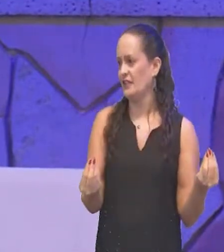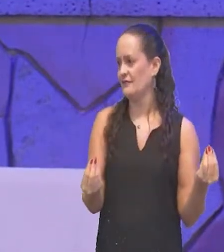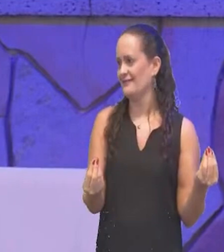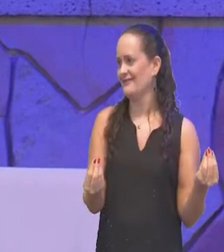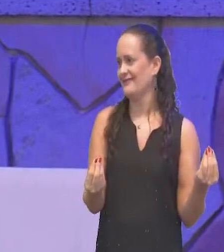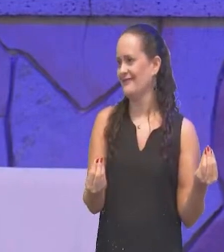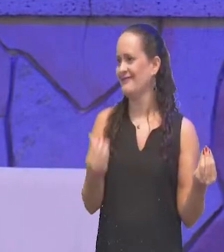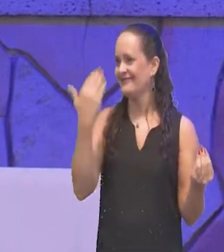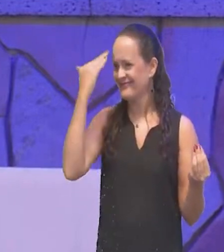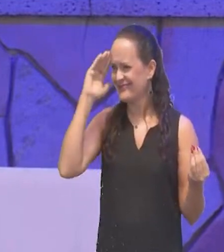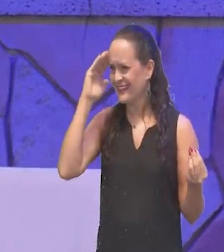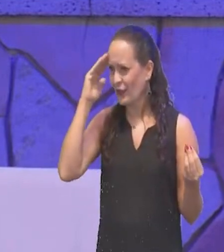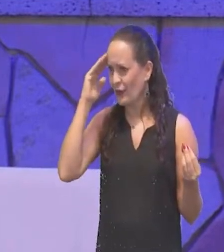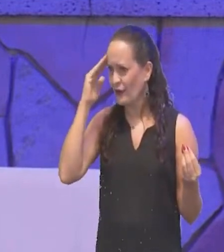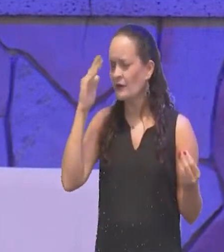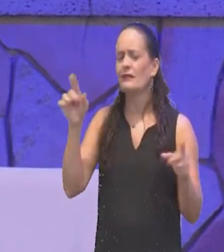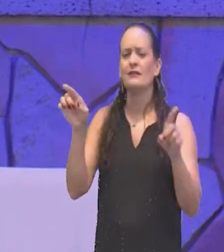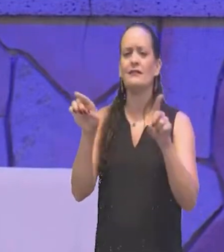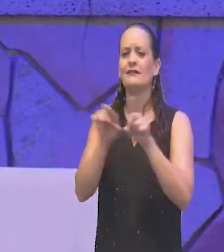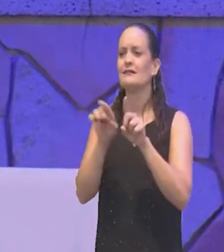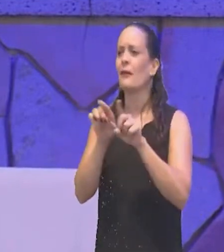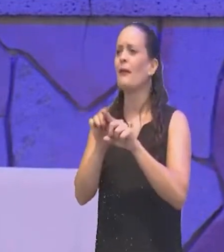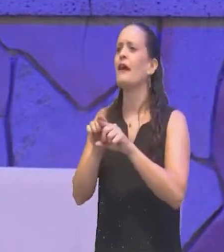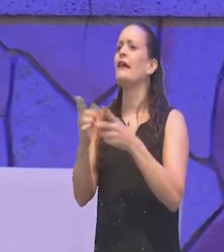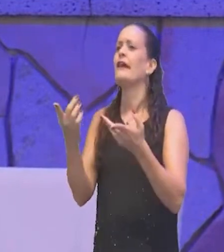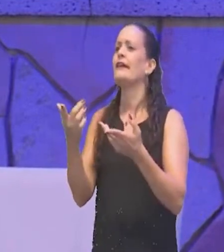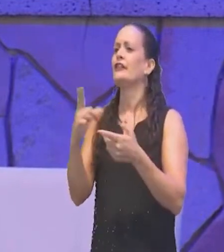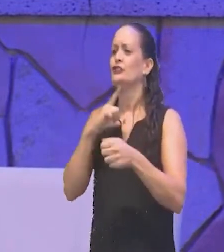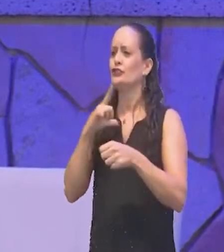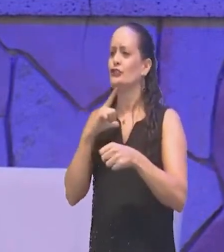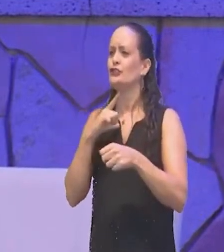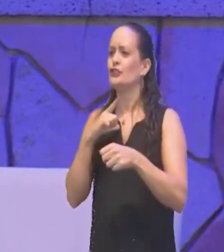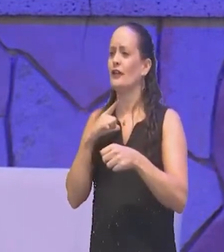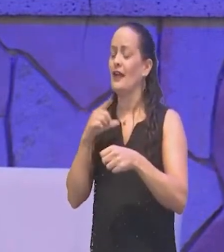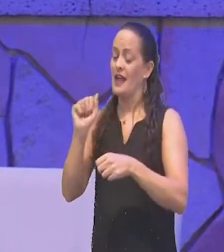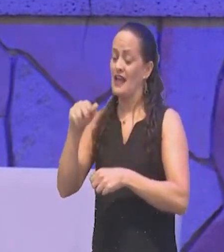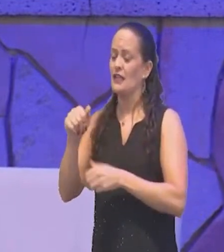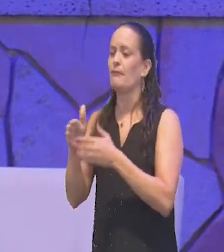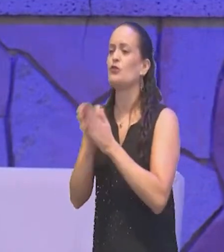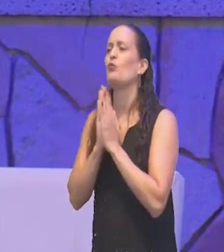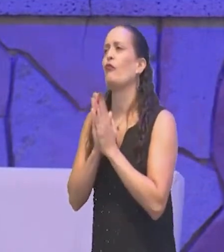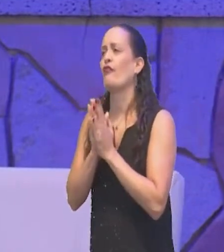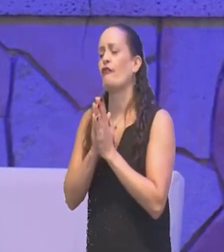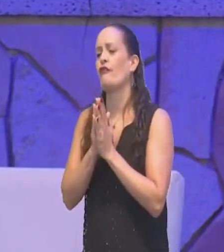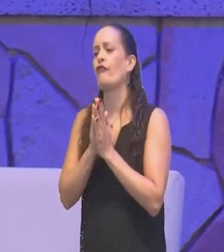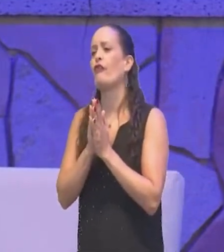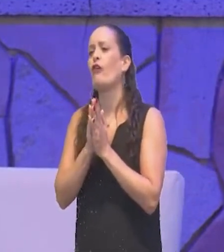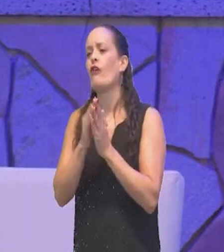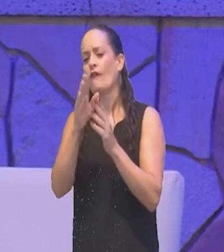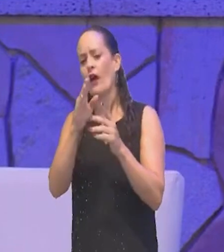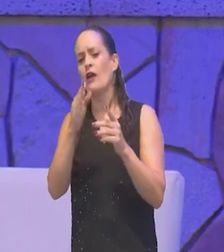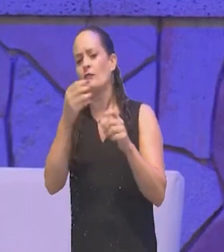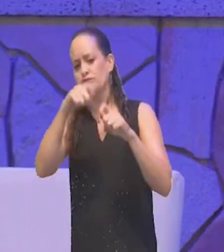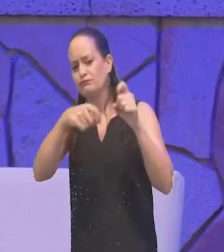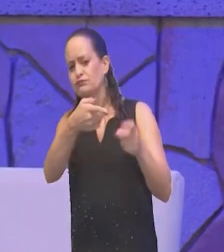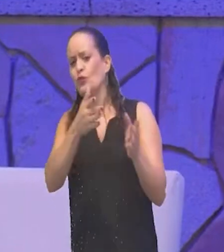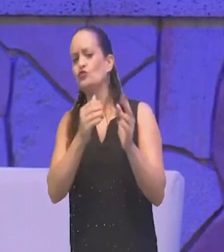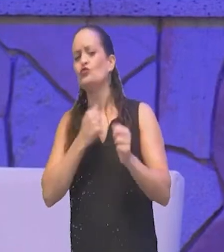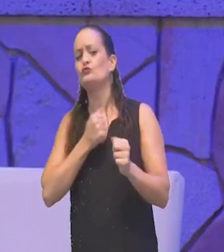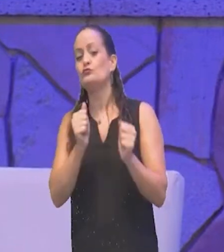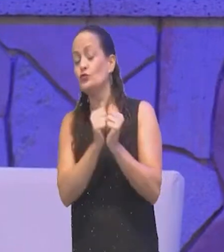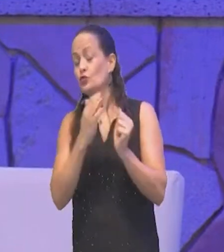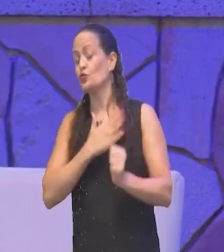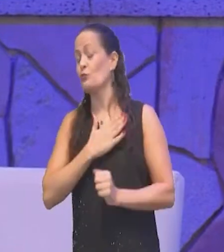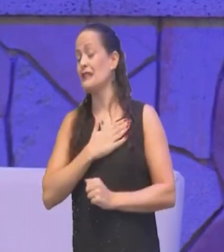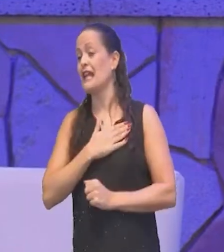concubina para se deitar com Abraão. Então, eles, tendo aquele filho foi motivo depois de grande